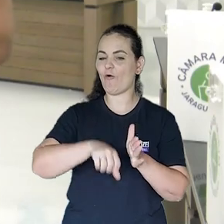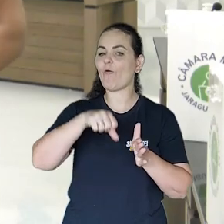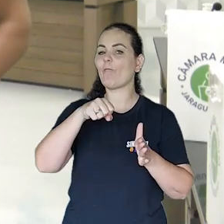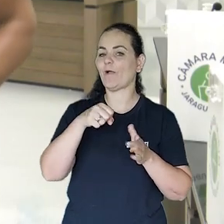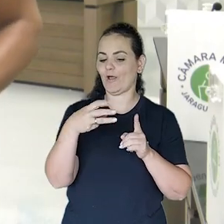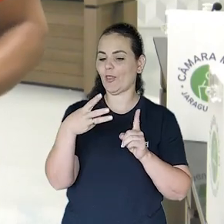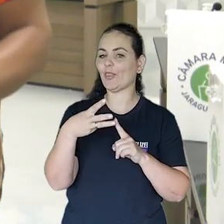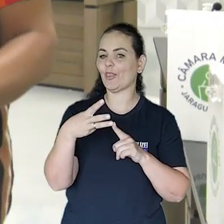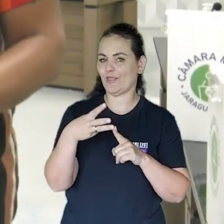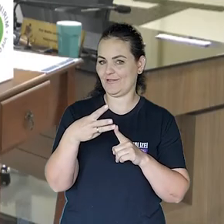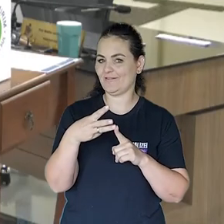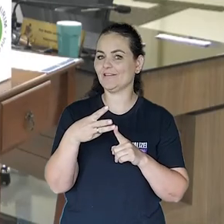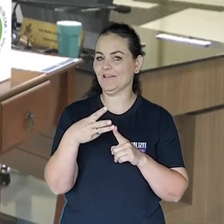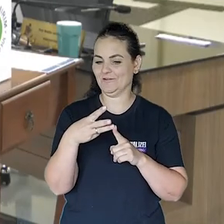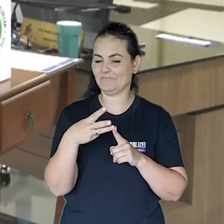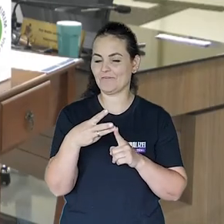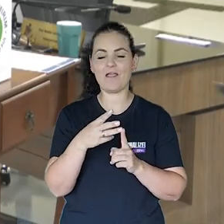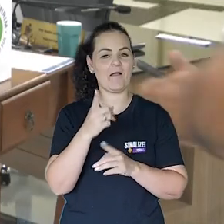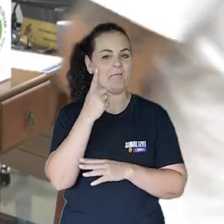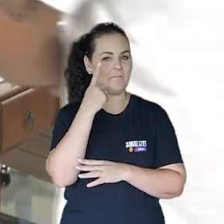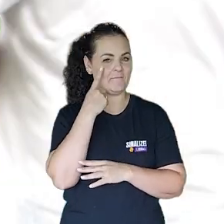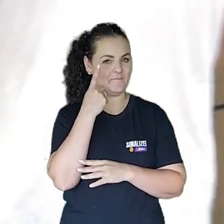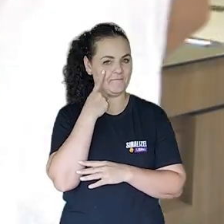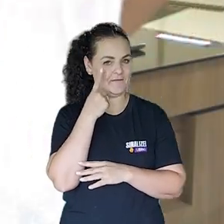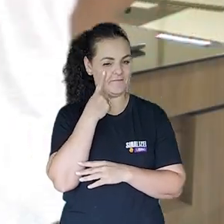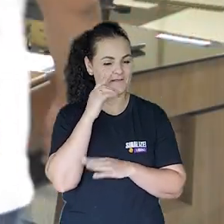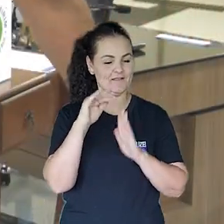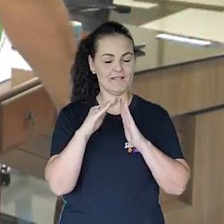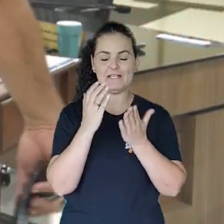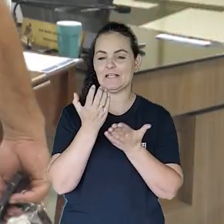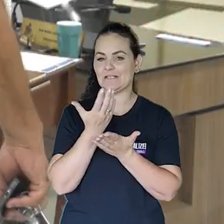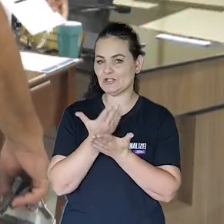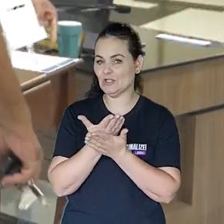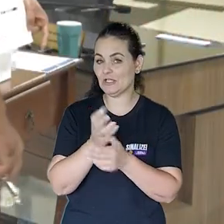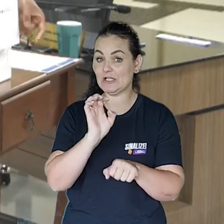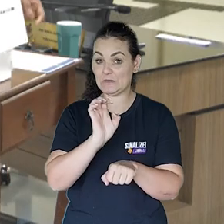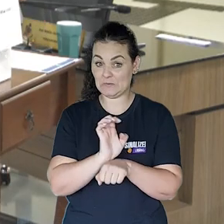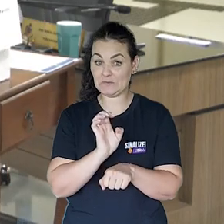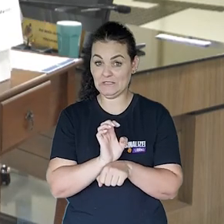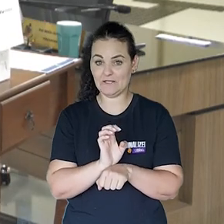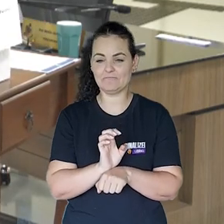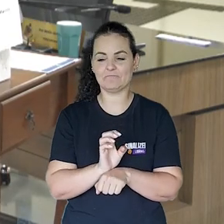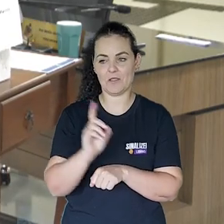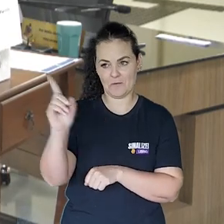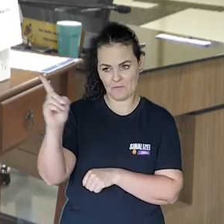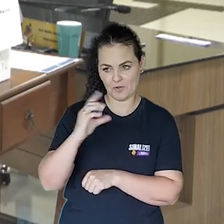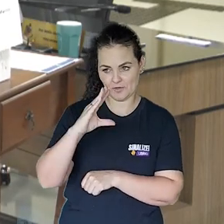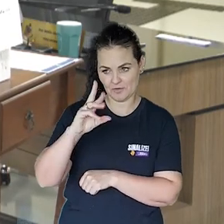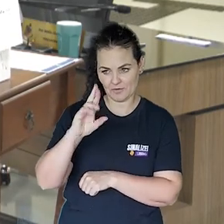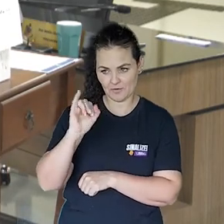parte. Cristiano, vem, vamos lá, então. Abrindo a urna.